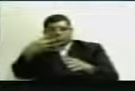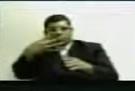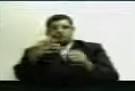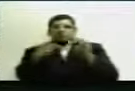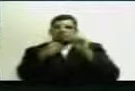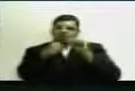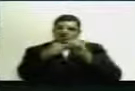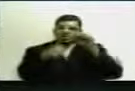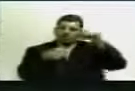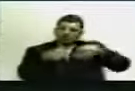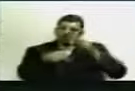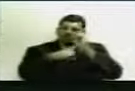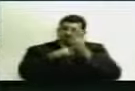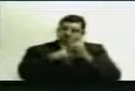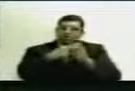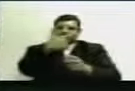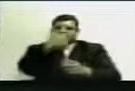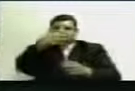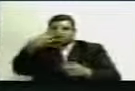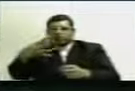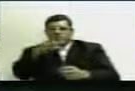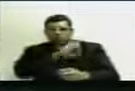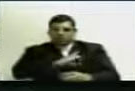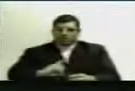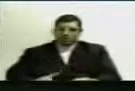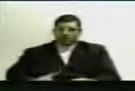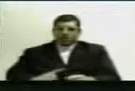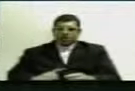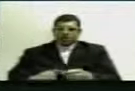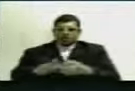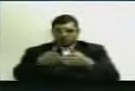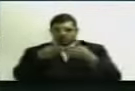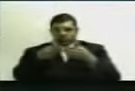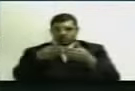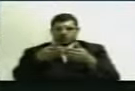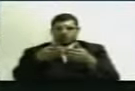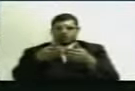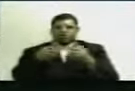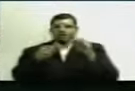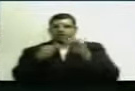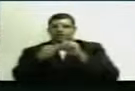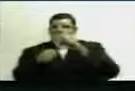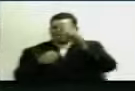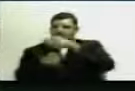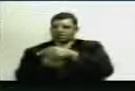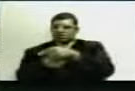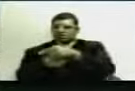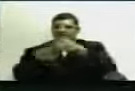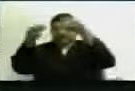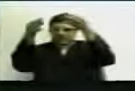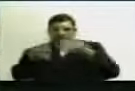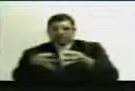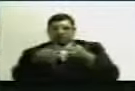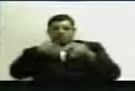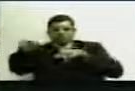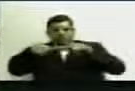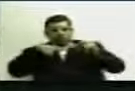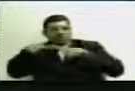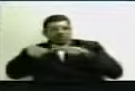fizeram. Os 24 deputados, quando tomaram posse, fizeram esse literal